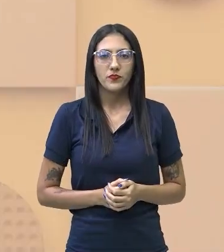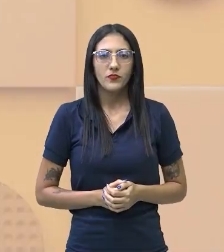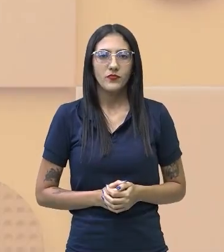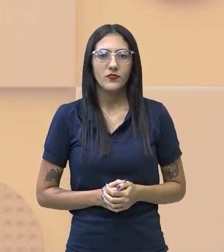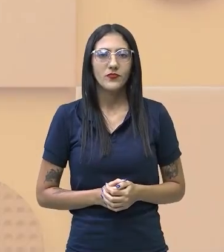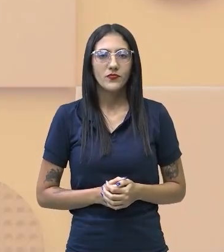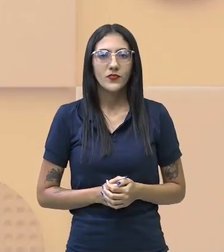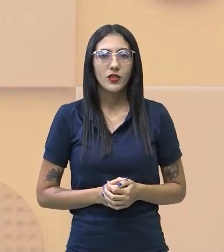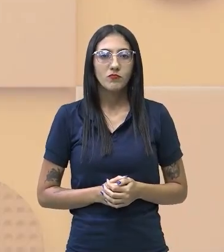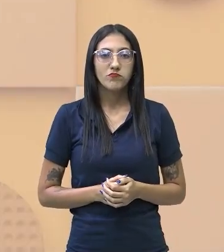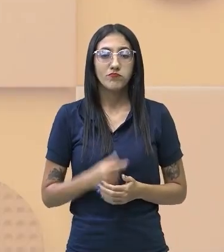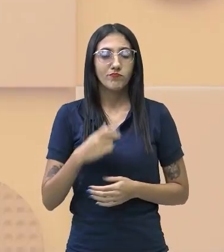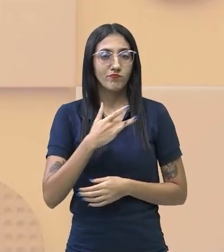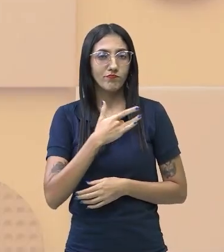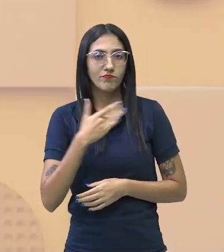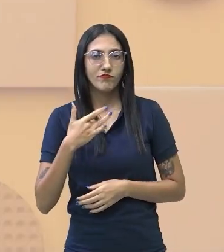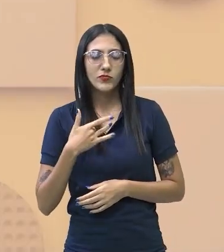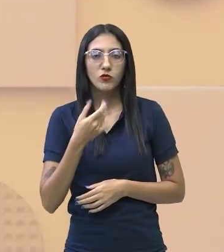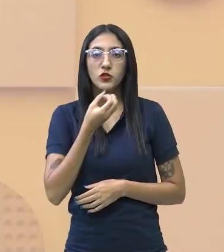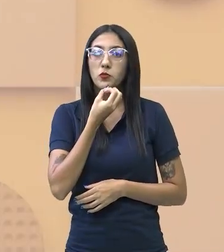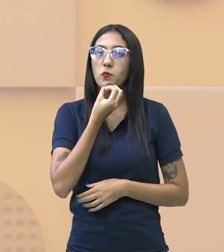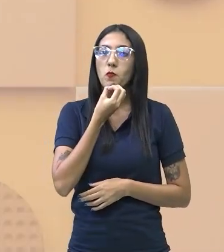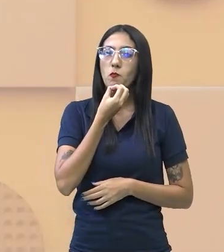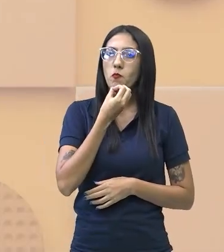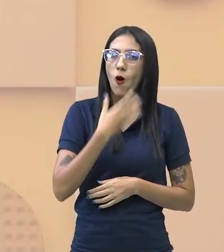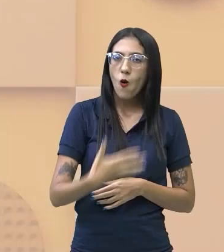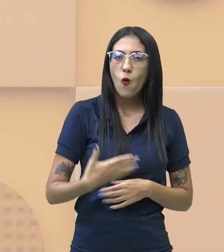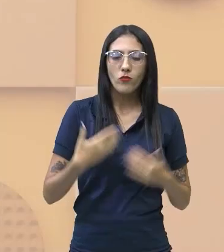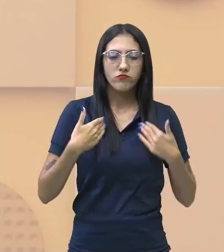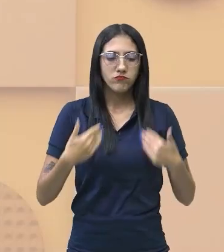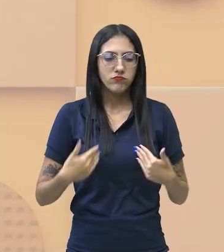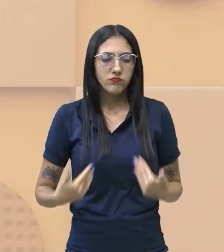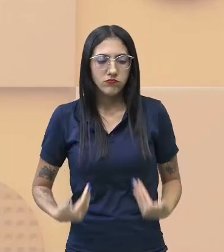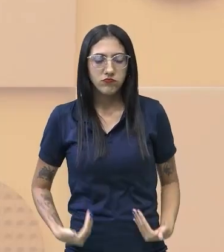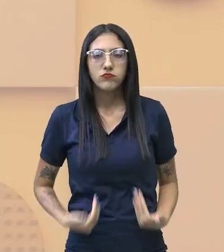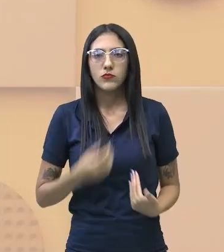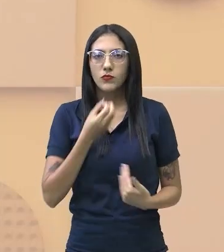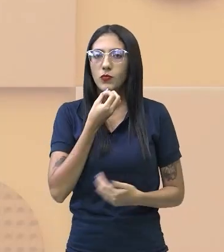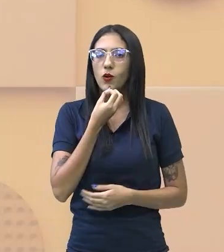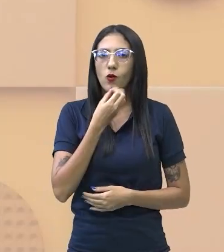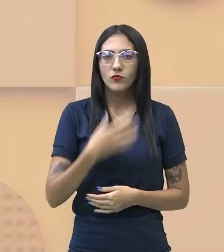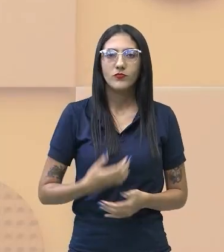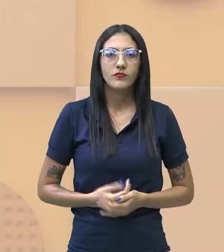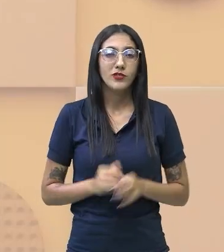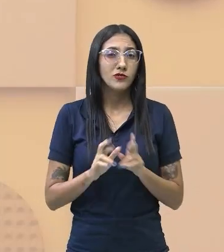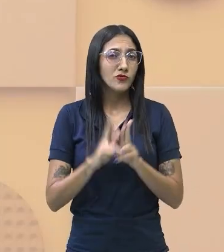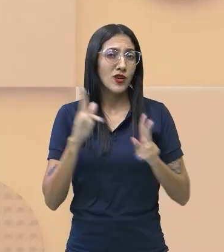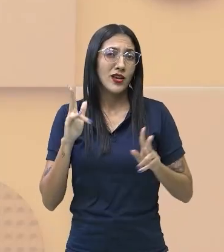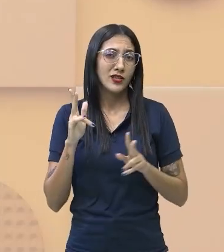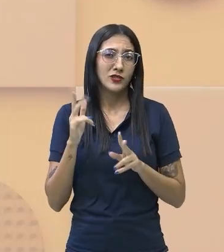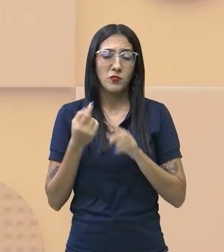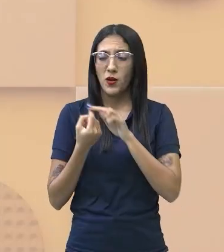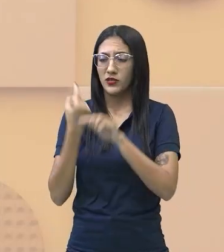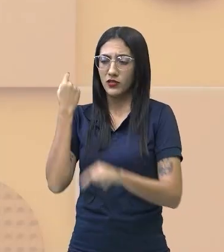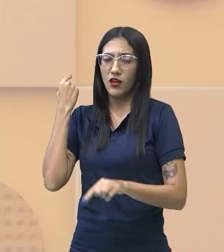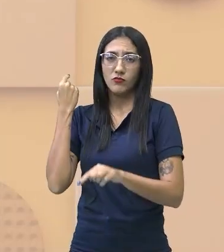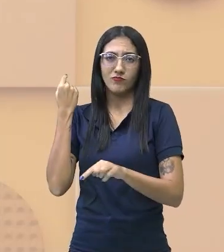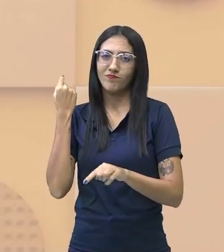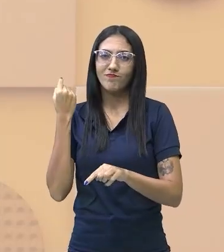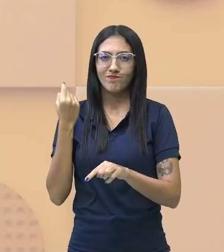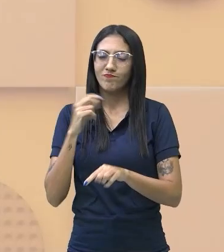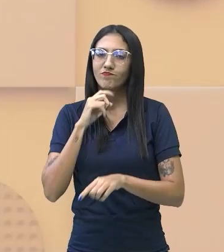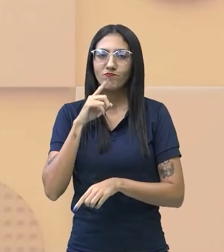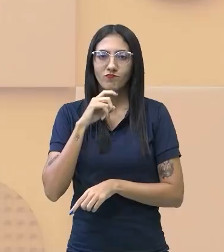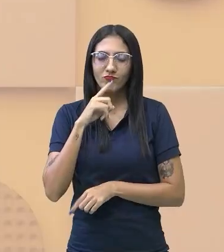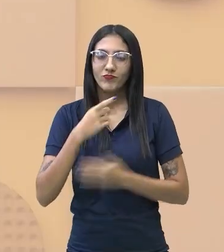ficarmos bem, né? Recuperar nossa saúde, tá? E diferente de outras épocas. Então, percebe aí, então,